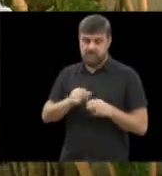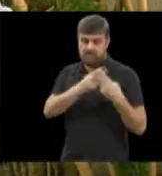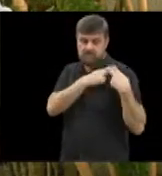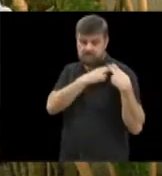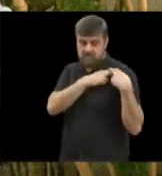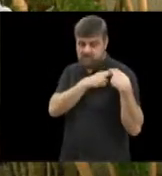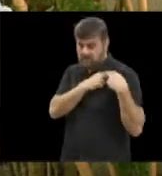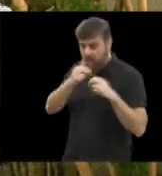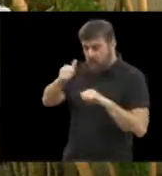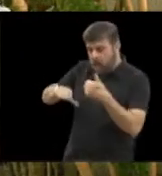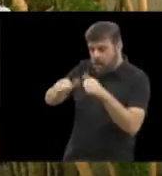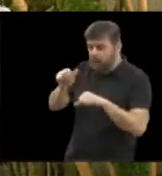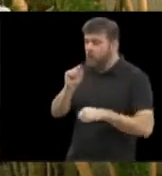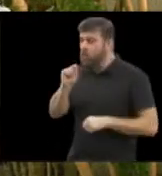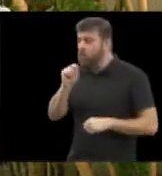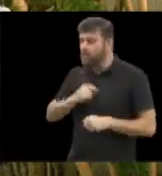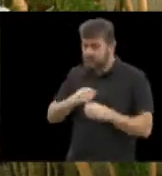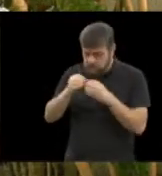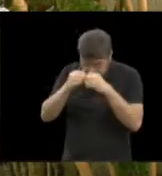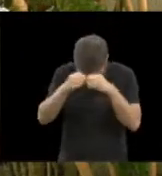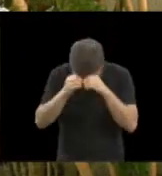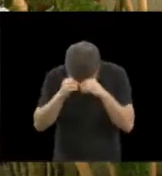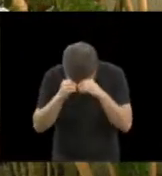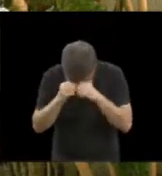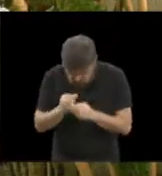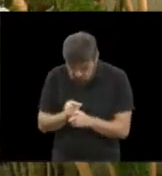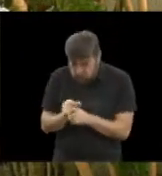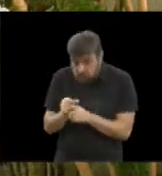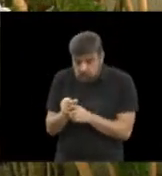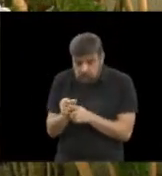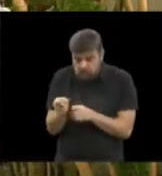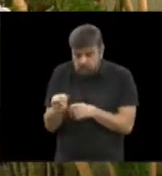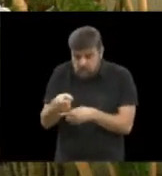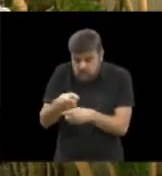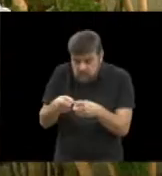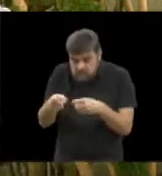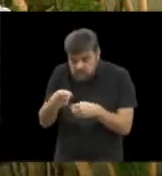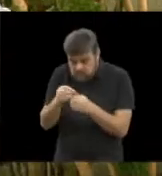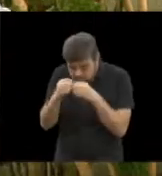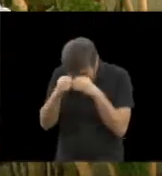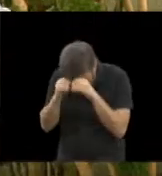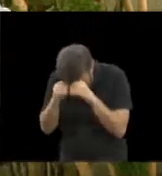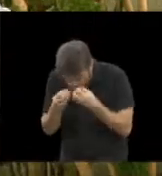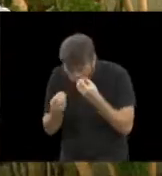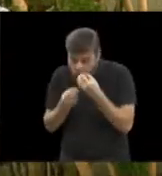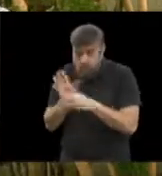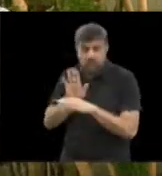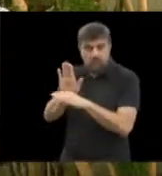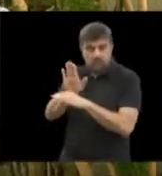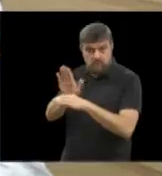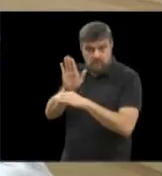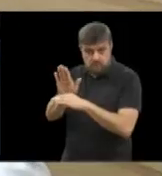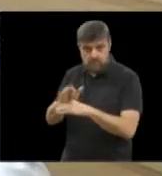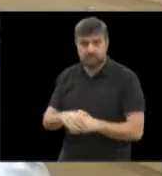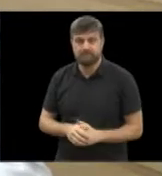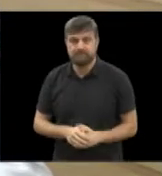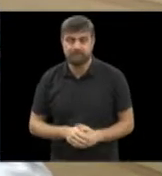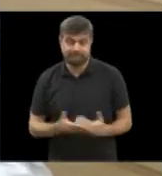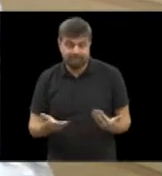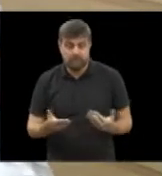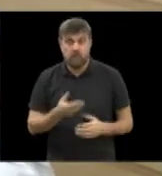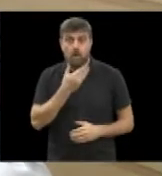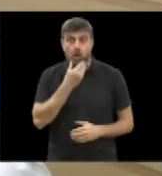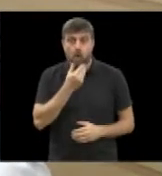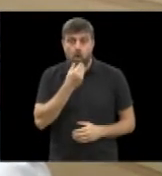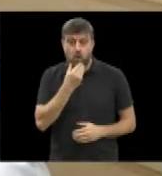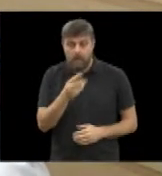o que é que tem nesse sêmen que pode estar errado, que eu posso ajudar esse paciente a consertar. O paciente,